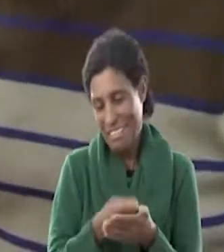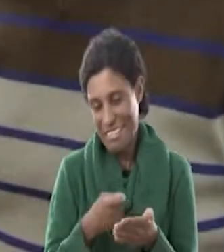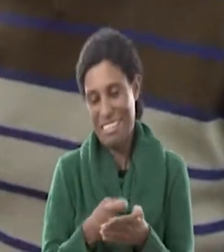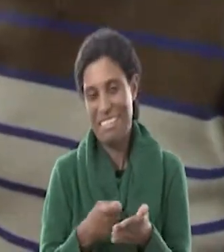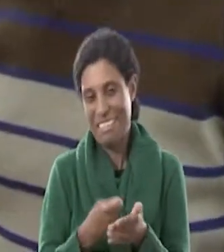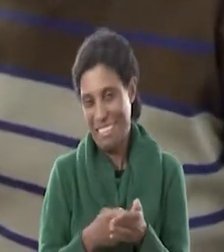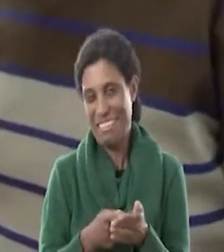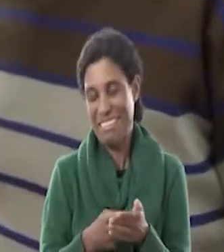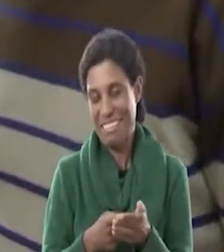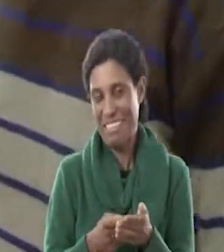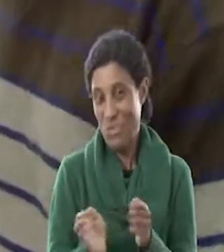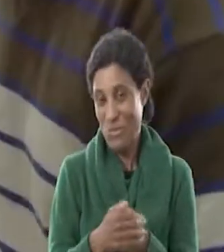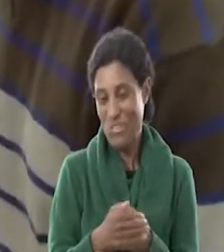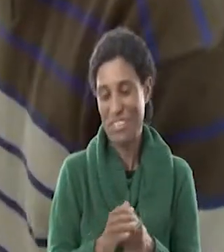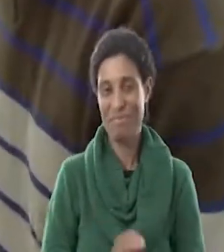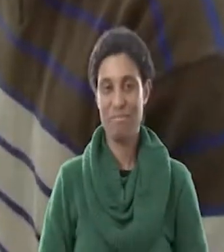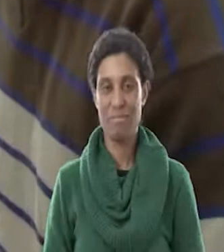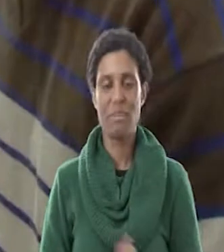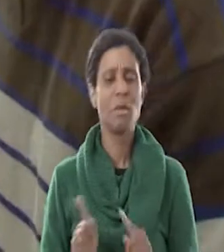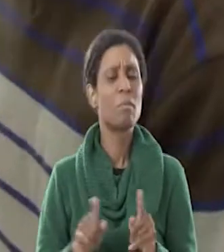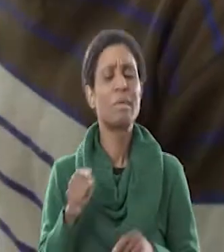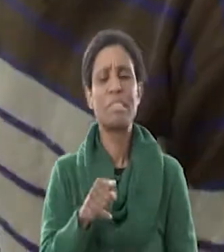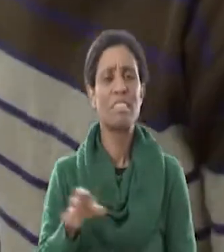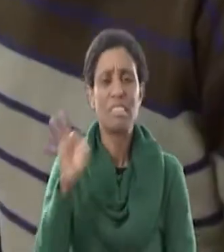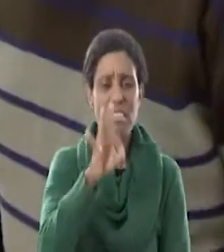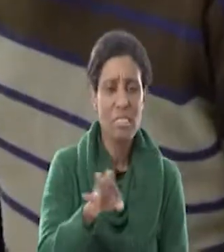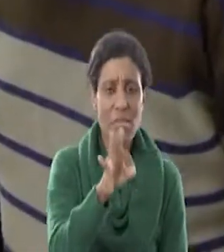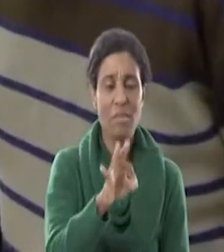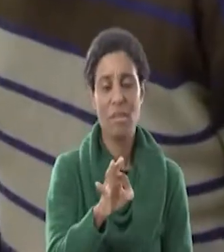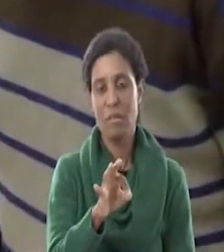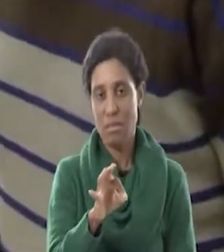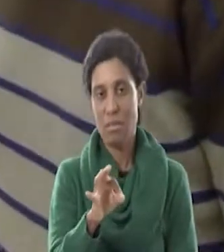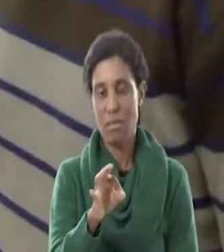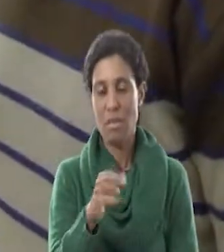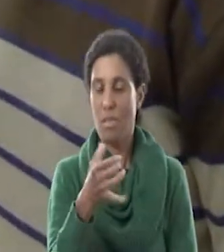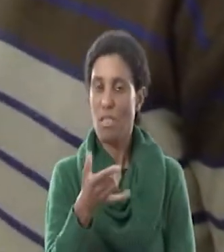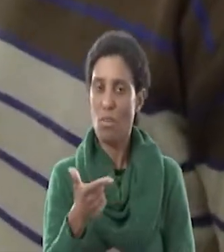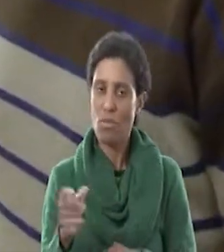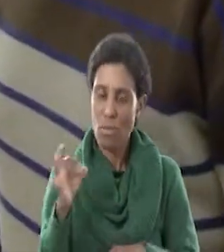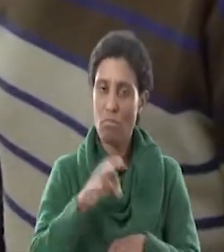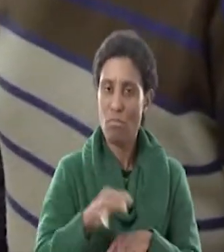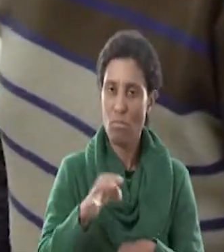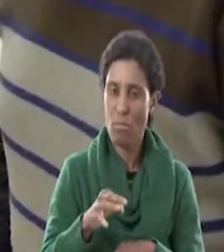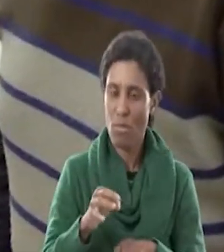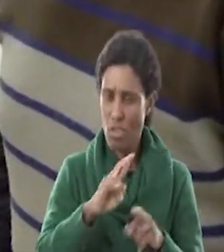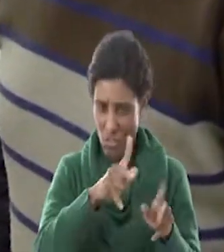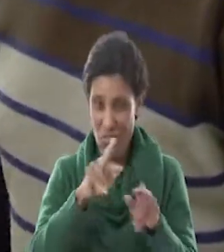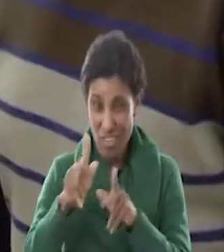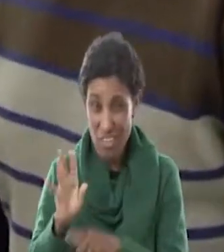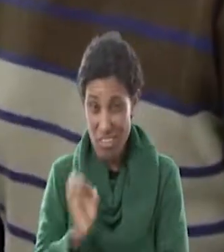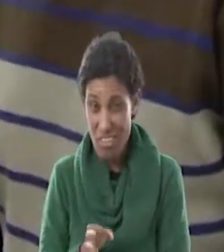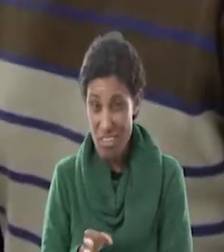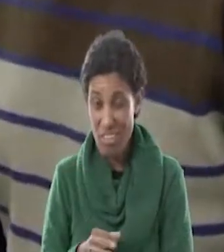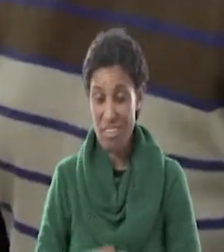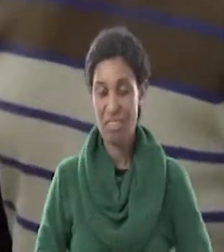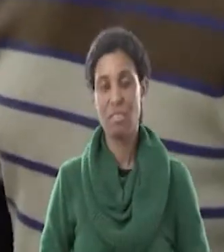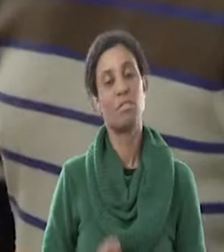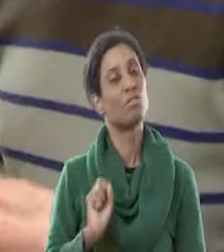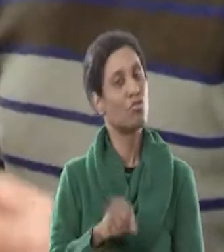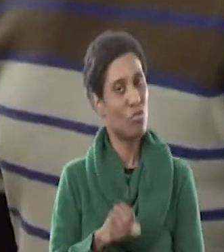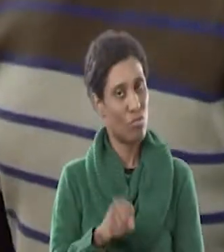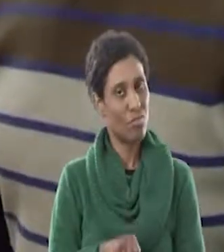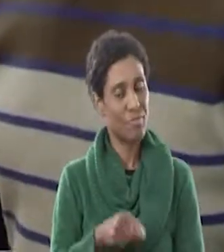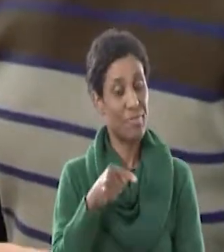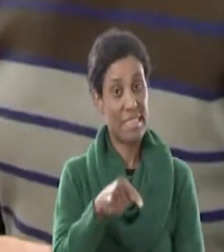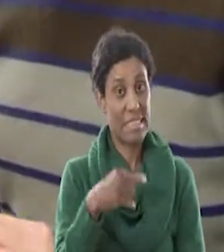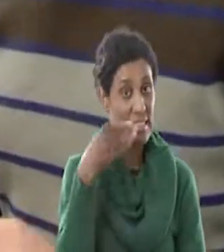ela procura proteção, né? A produção de mel com essas abelhas sem ferrão é similar à das abelhas com ferrão? É diferente, bem diferente.